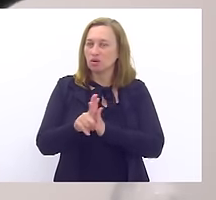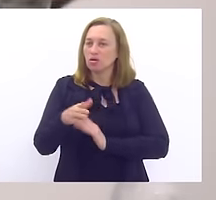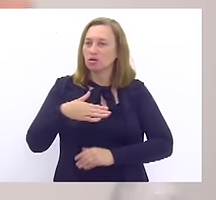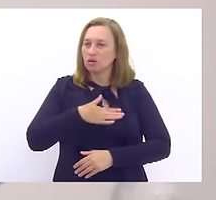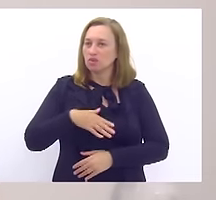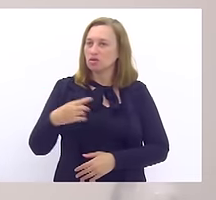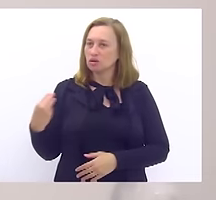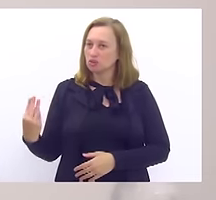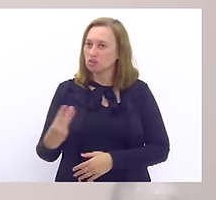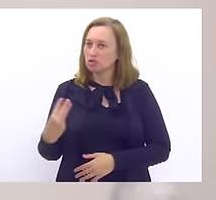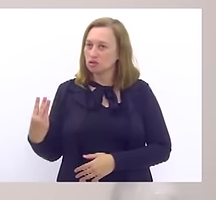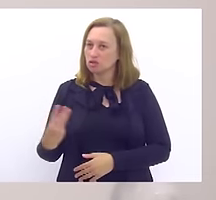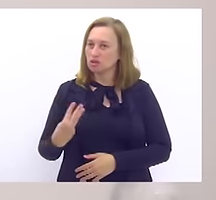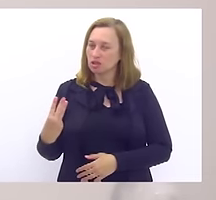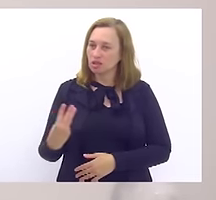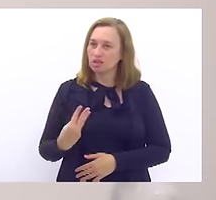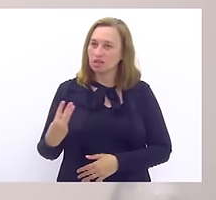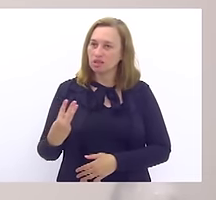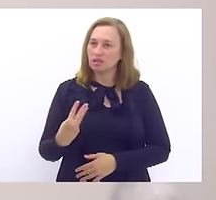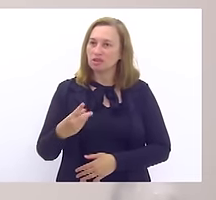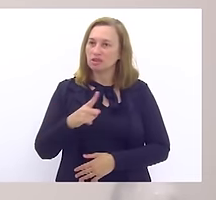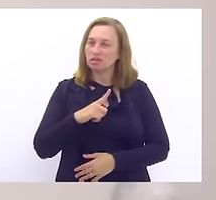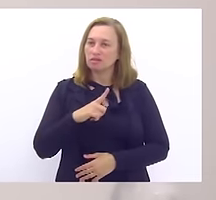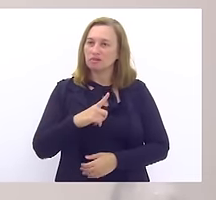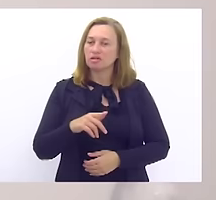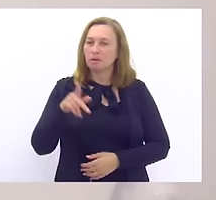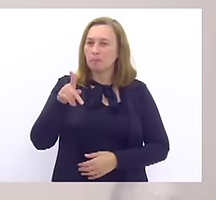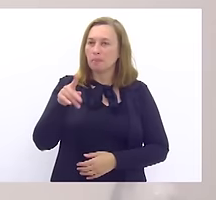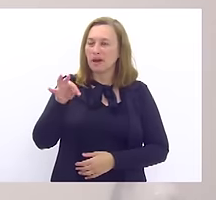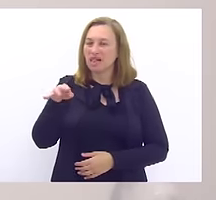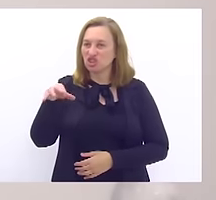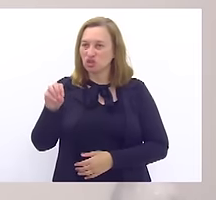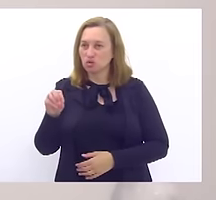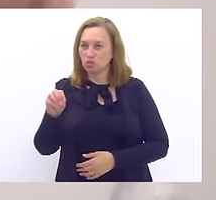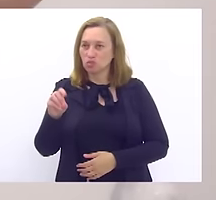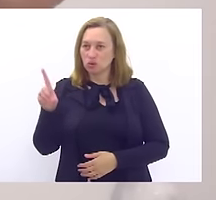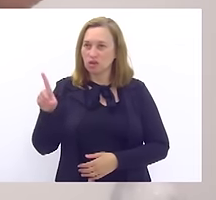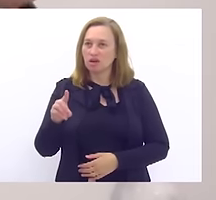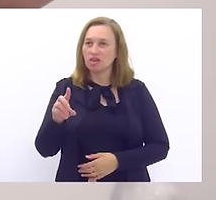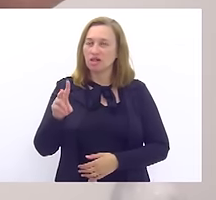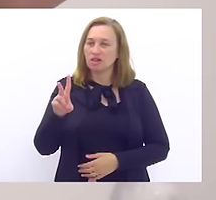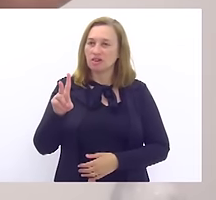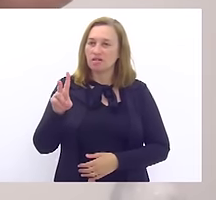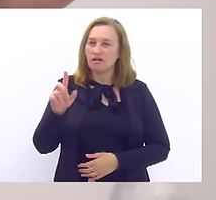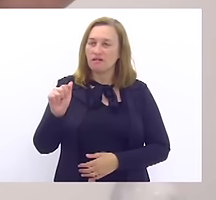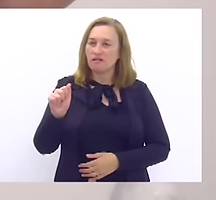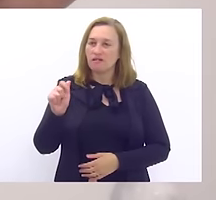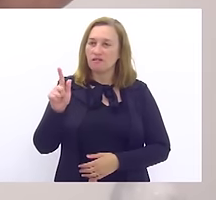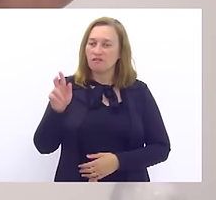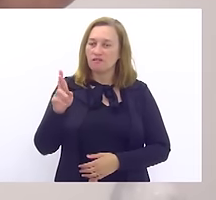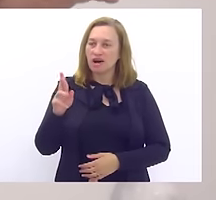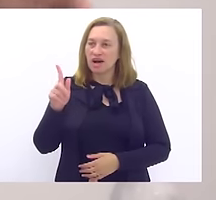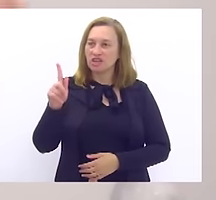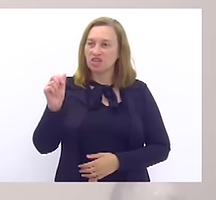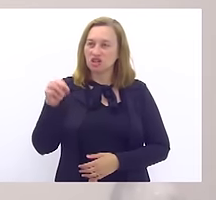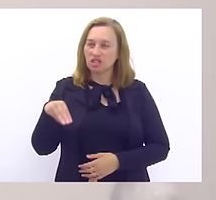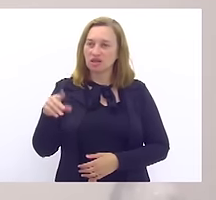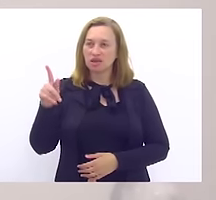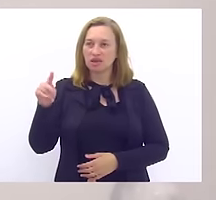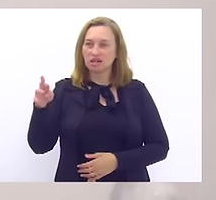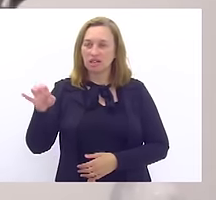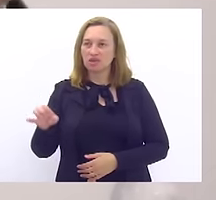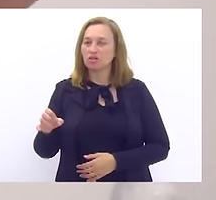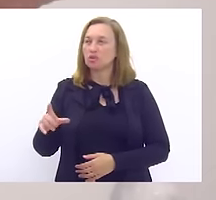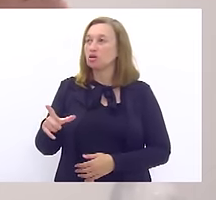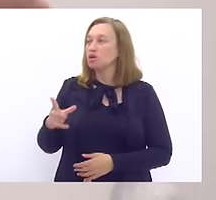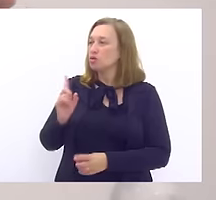que nós três tivemos no no pátio de Vargem Grande e nós encontramos funcionários trabalhando